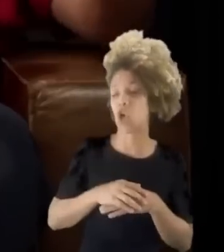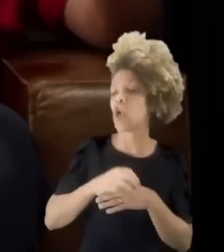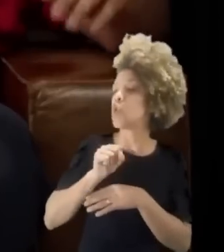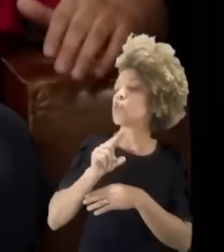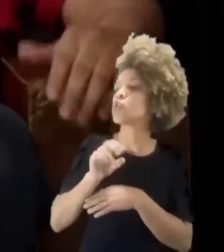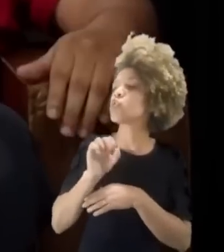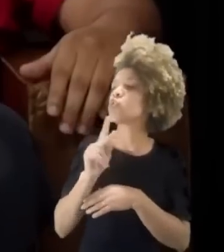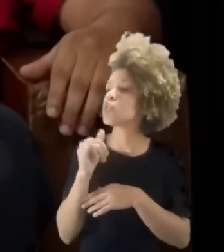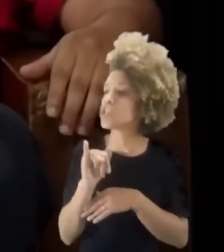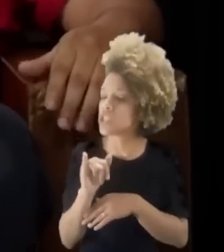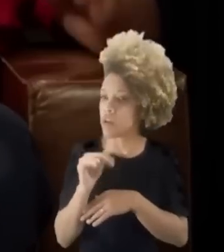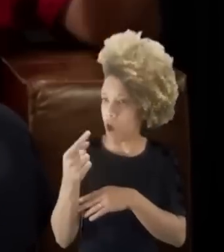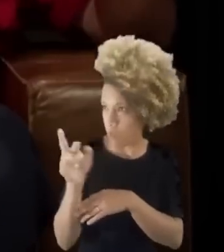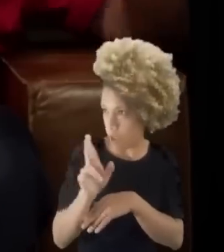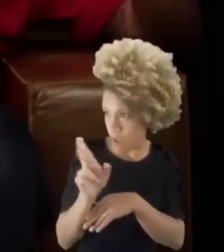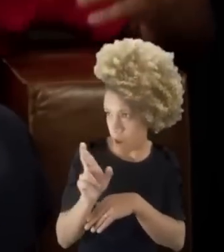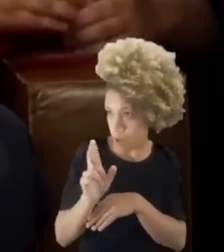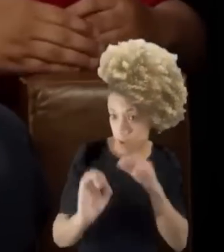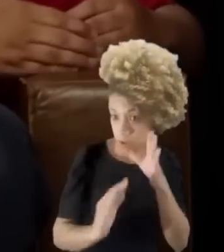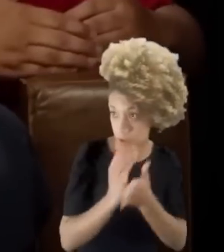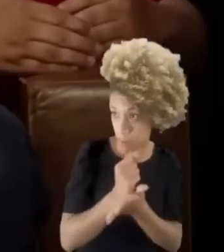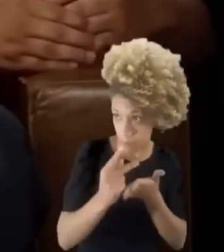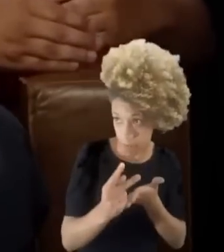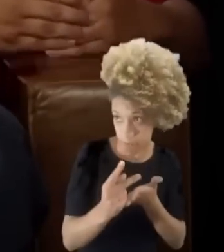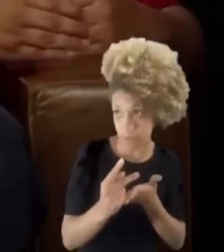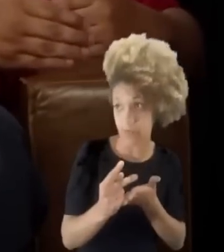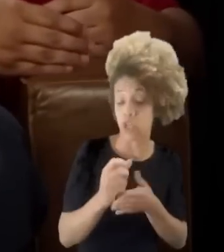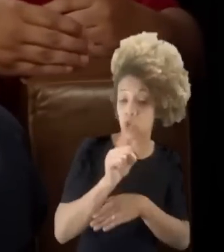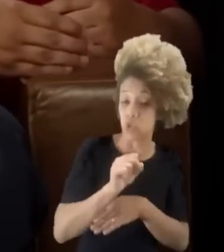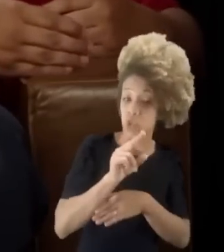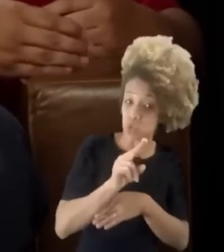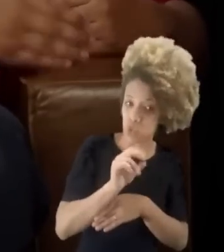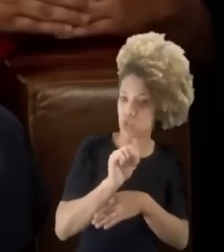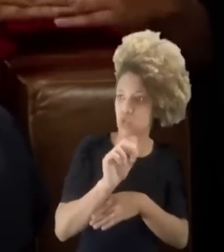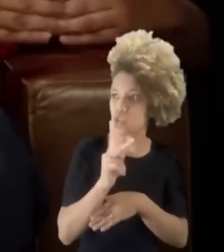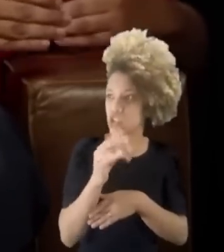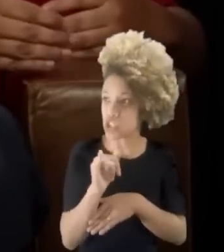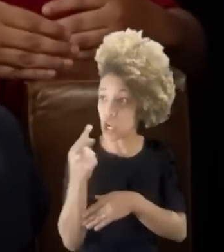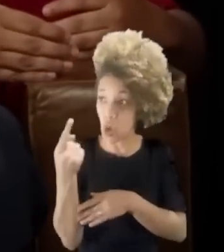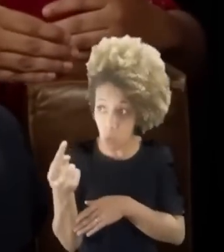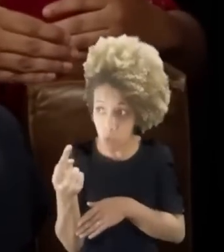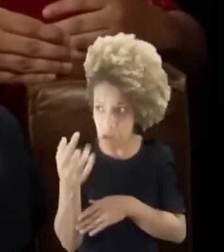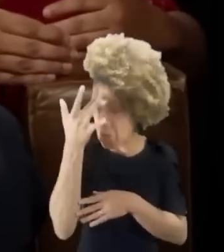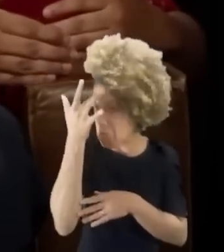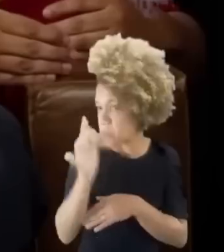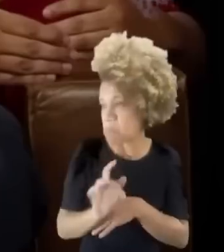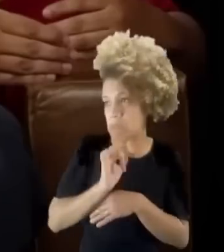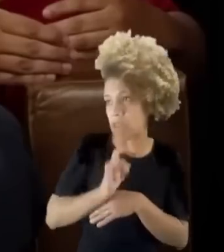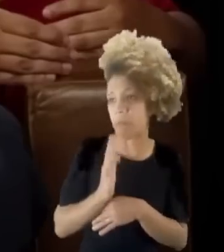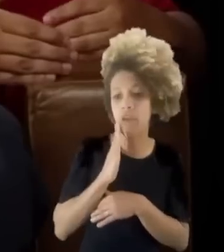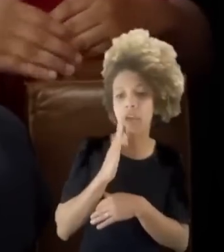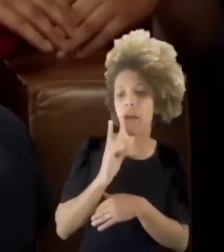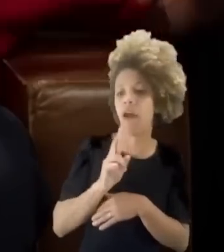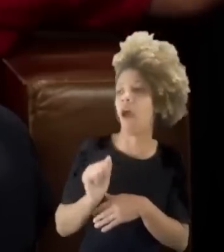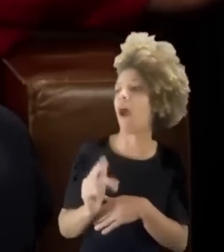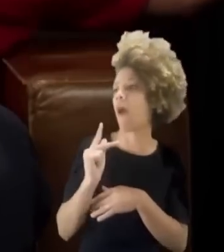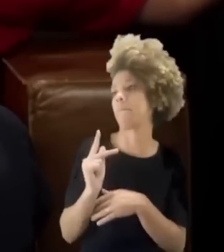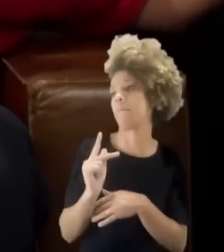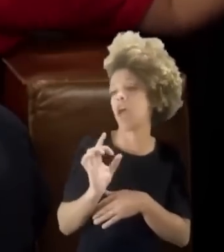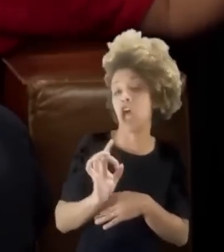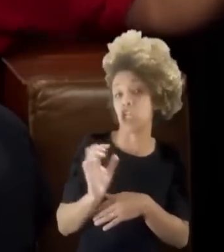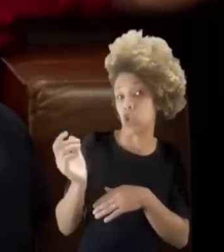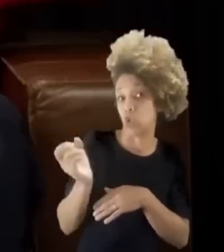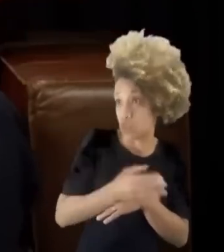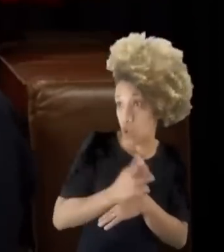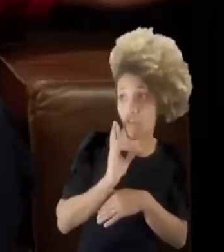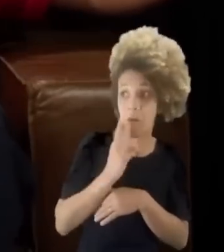quem inventou foi os aplicativos era o nome do restaurante chamava Sushi 1 ninguém sabia que era o restaurante da rap achava que era um